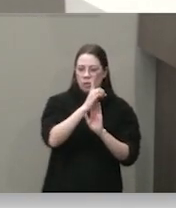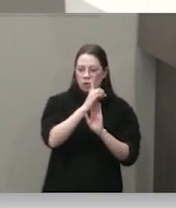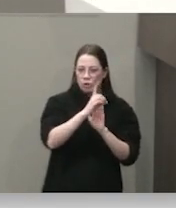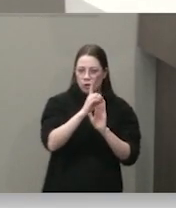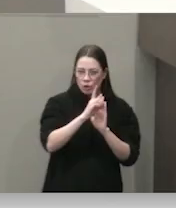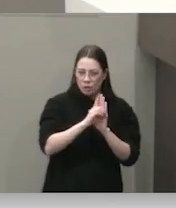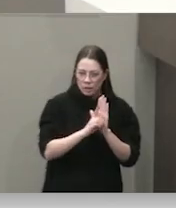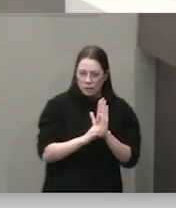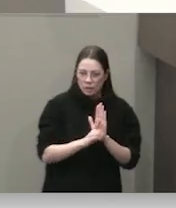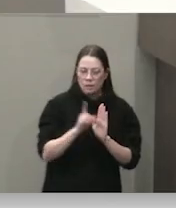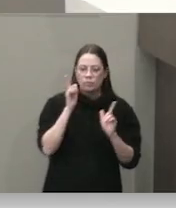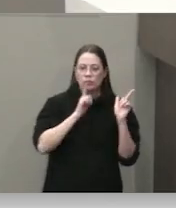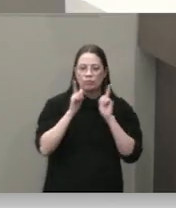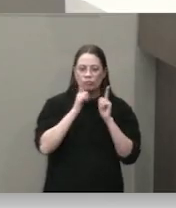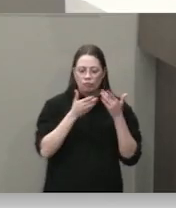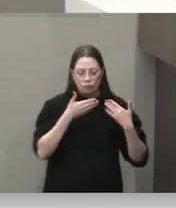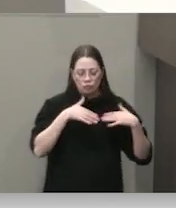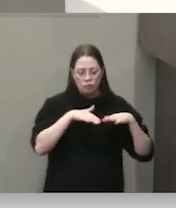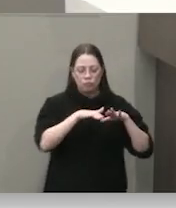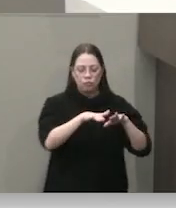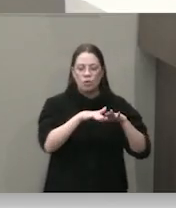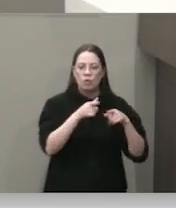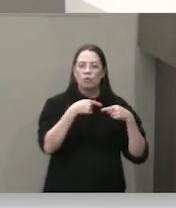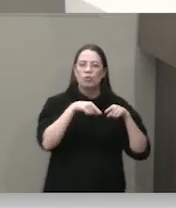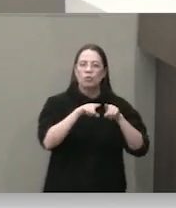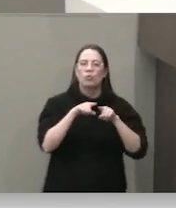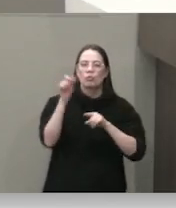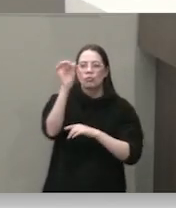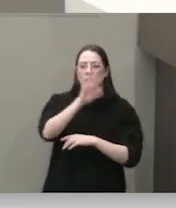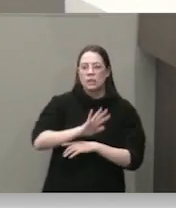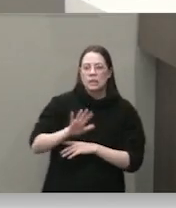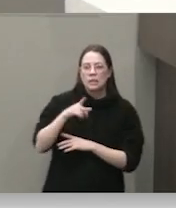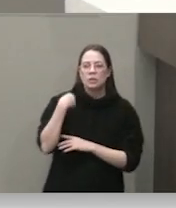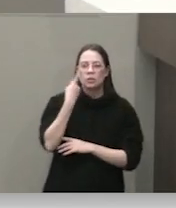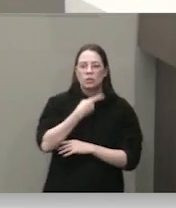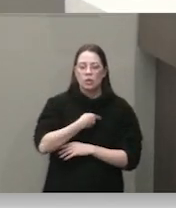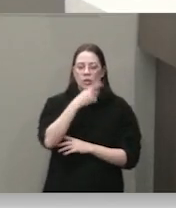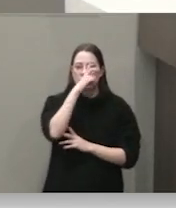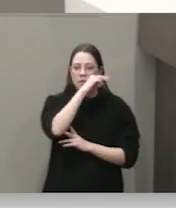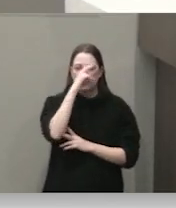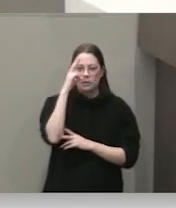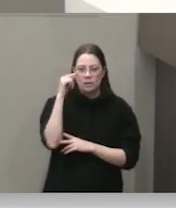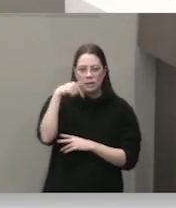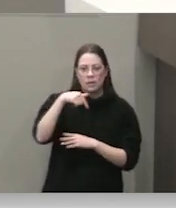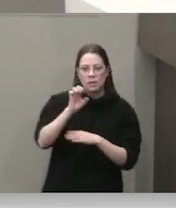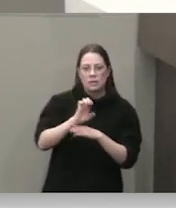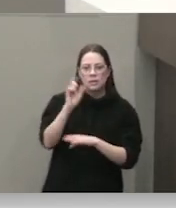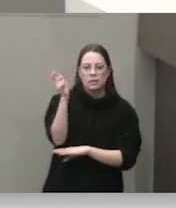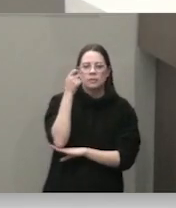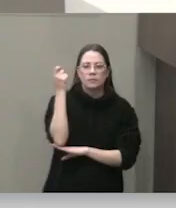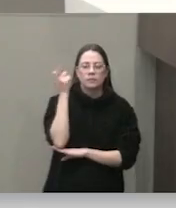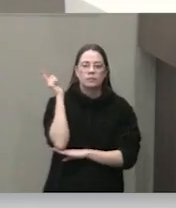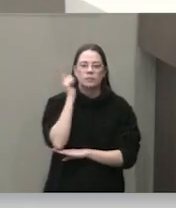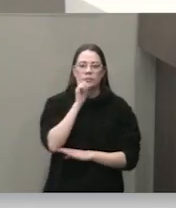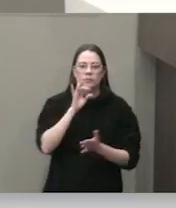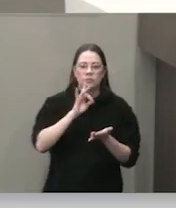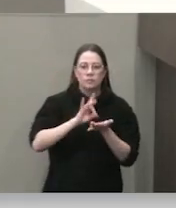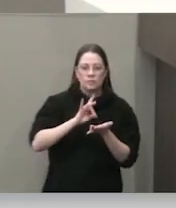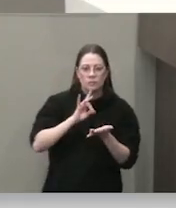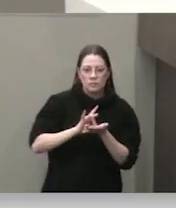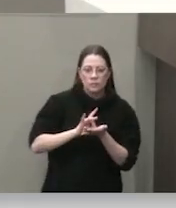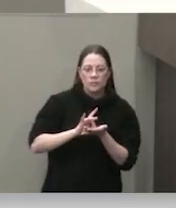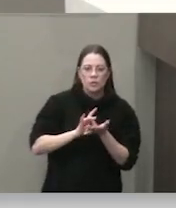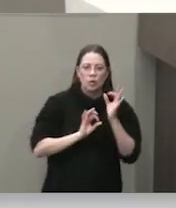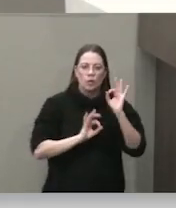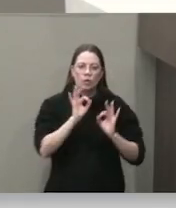em conjunto com a diretriz nacional, que sejamos um município, né, o primeiro aqui do estado do Rio Grande do Sul, a realmente, outras câmaras